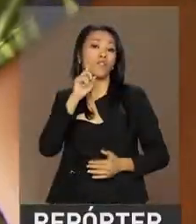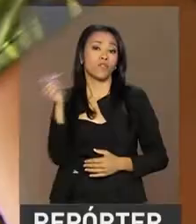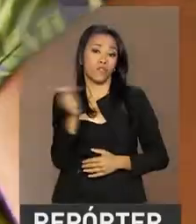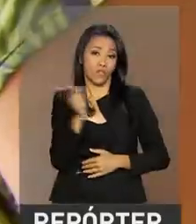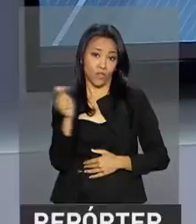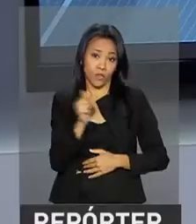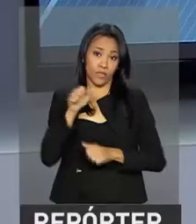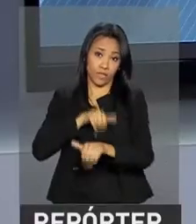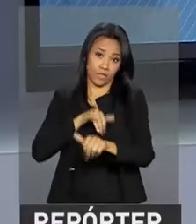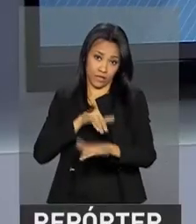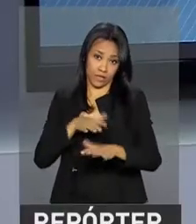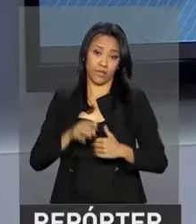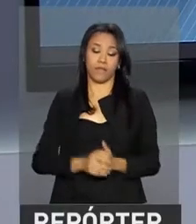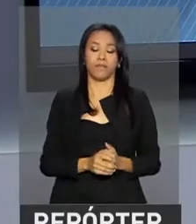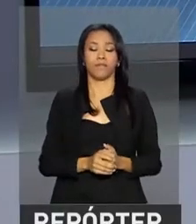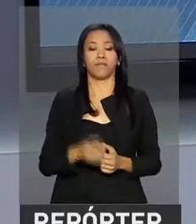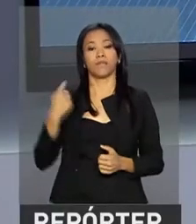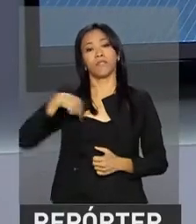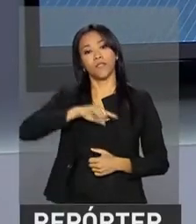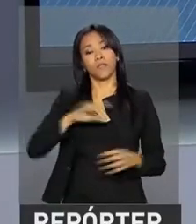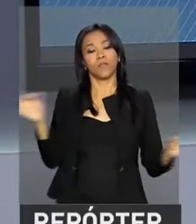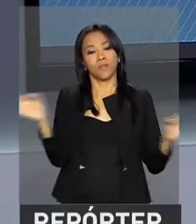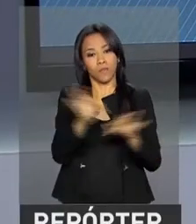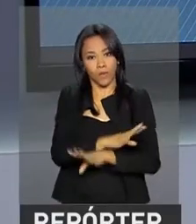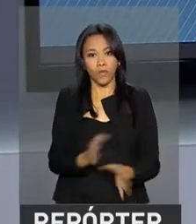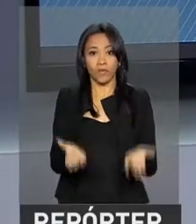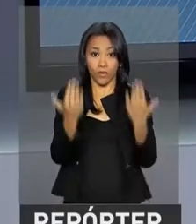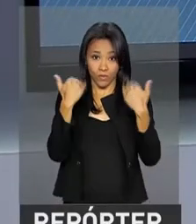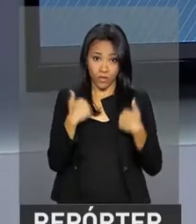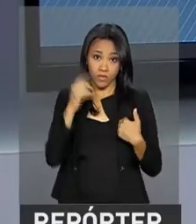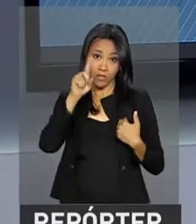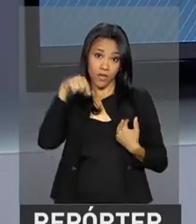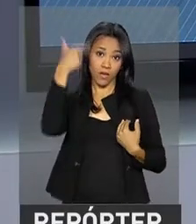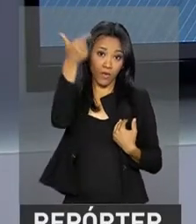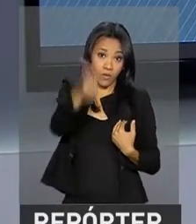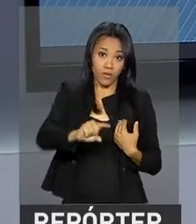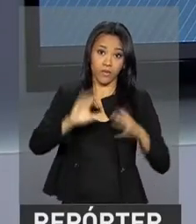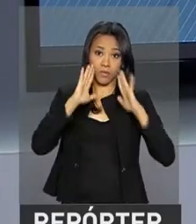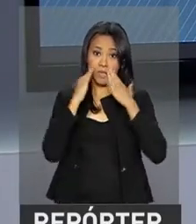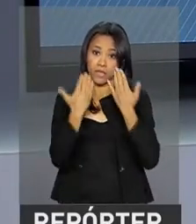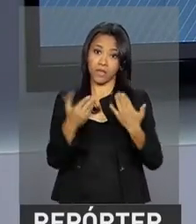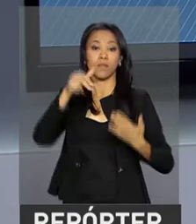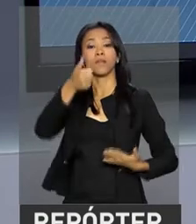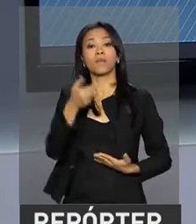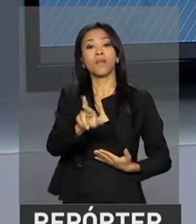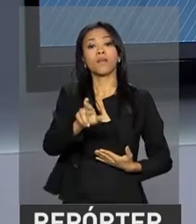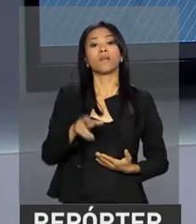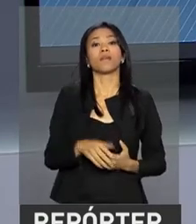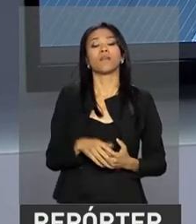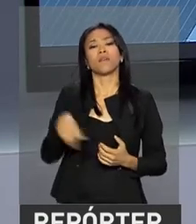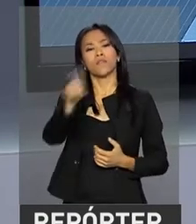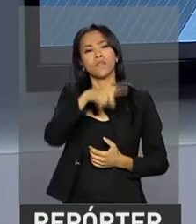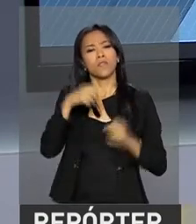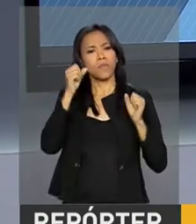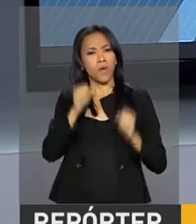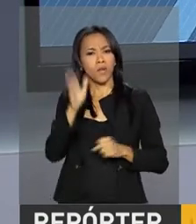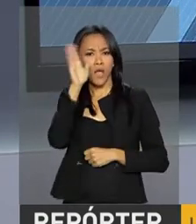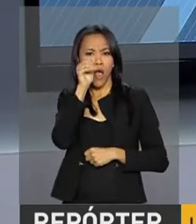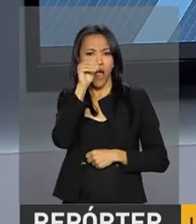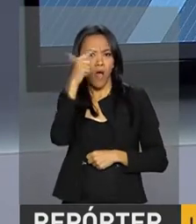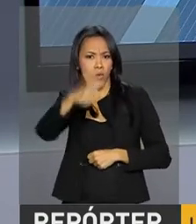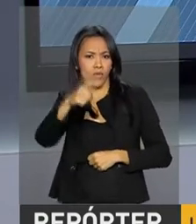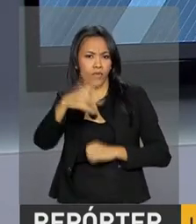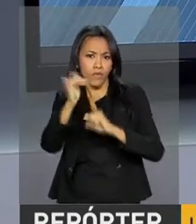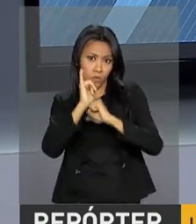brasil e nós ficamos por aqui voltamos em uma hora na próxima edição do repórter nbr você pode rever as